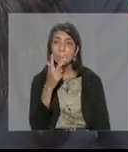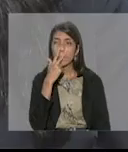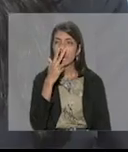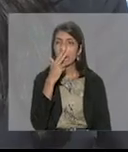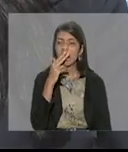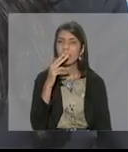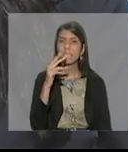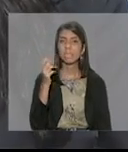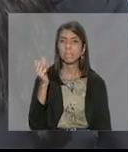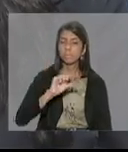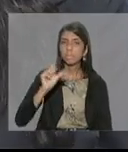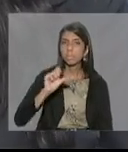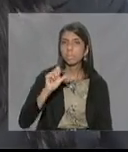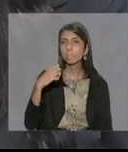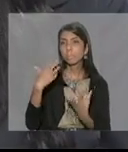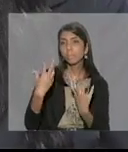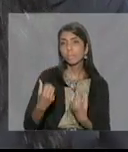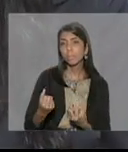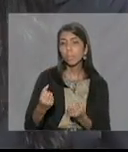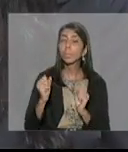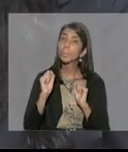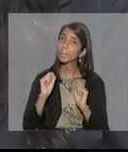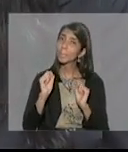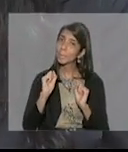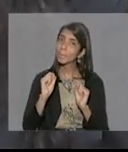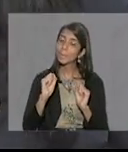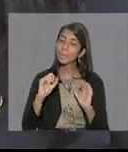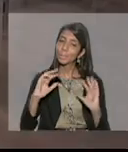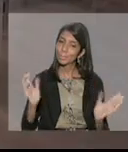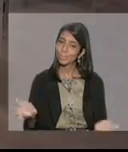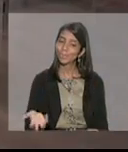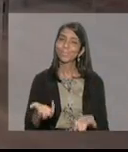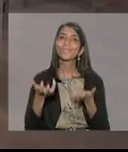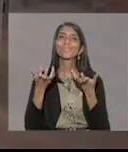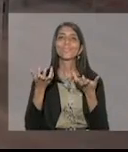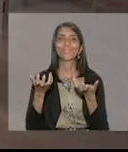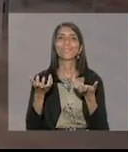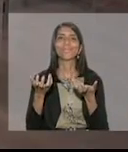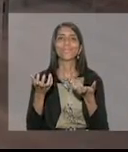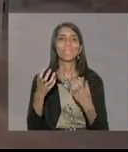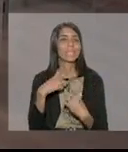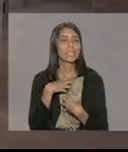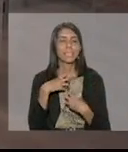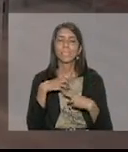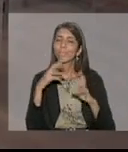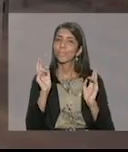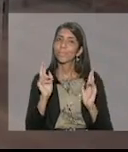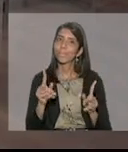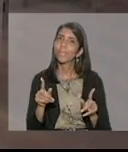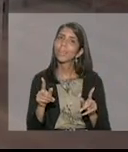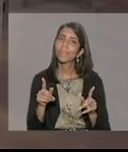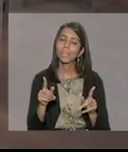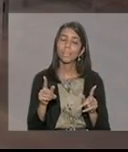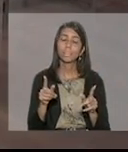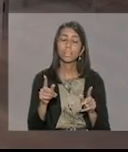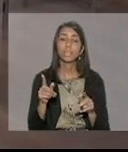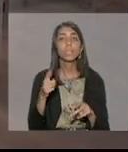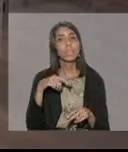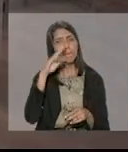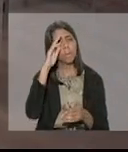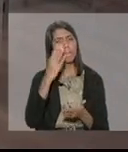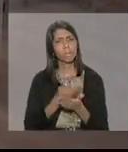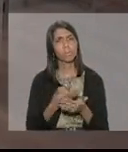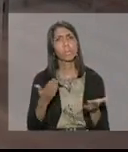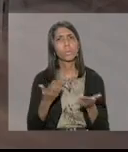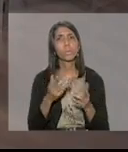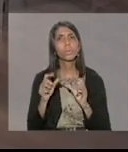é de que ele está desgastado, de que ele está seco, mas ele ainda pode brotar. A essência é outra, totalmente diferente. Semear, sabe? E